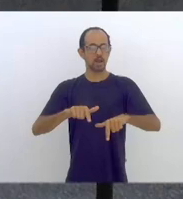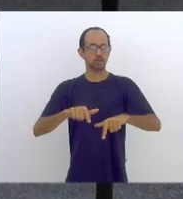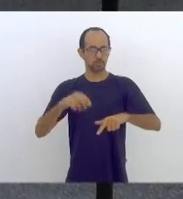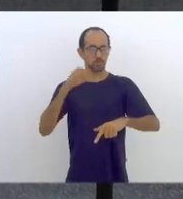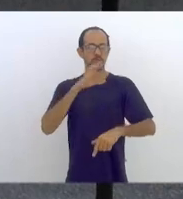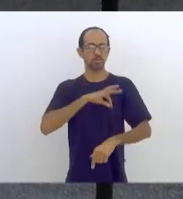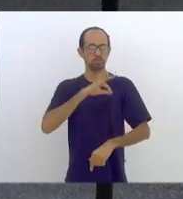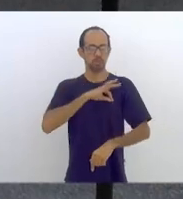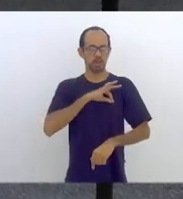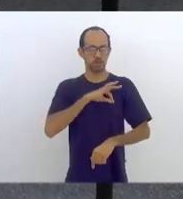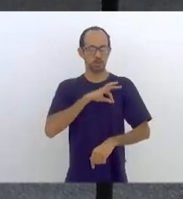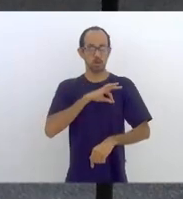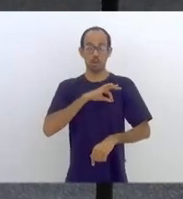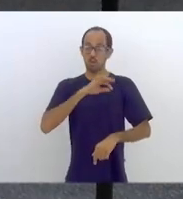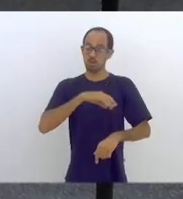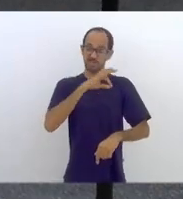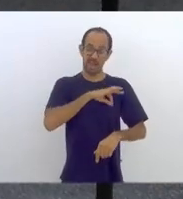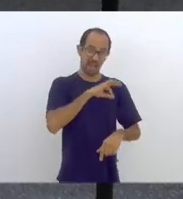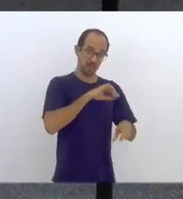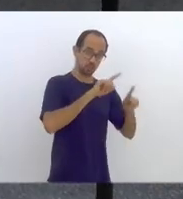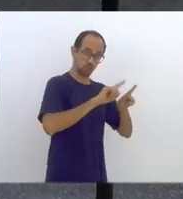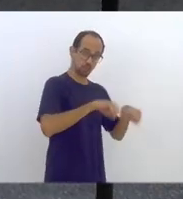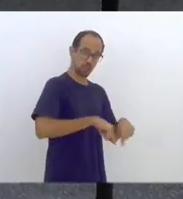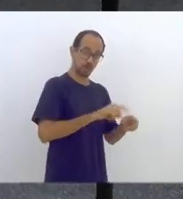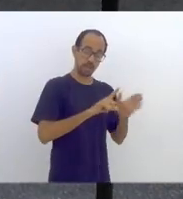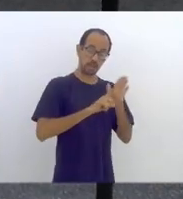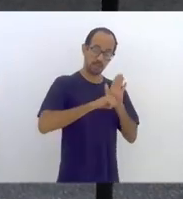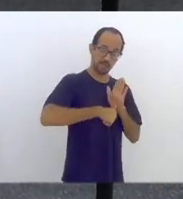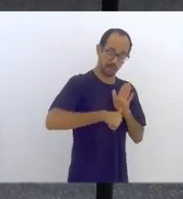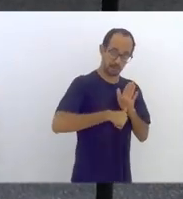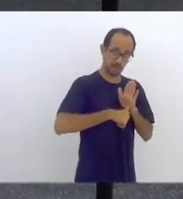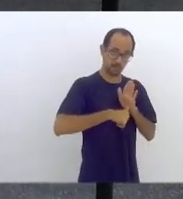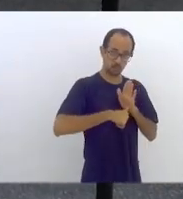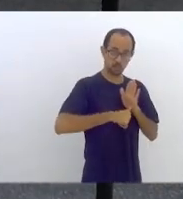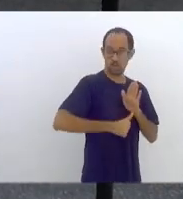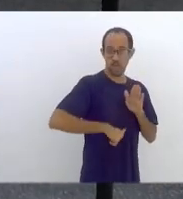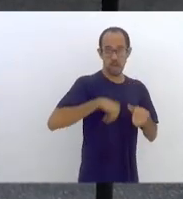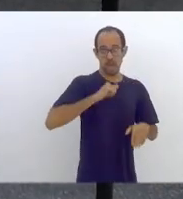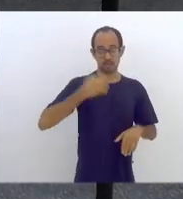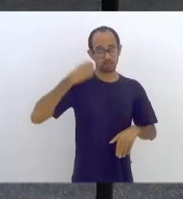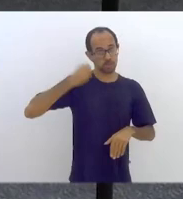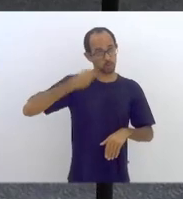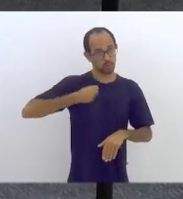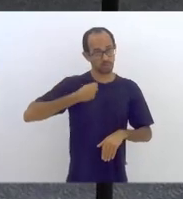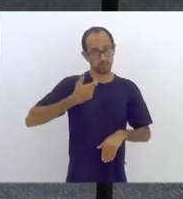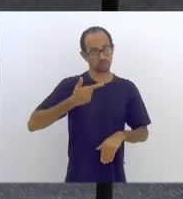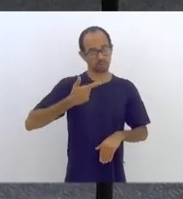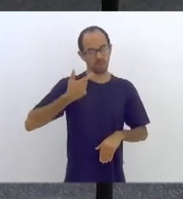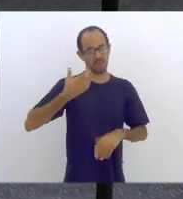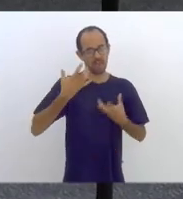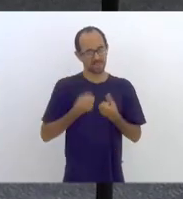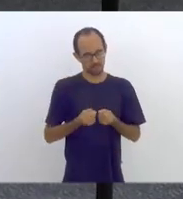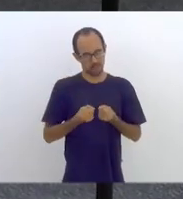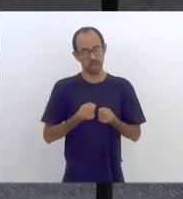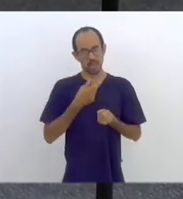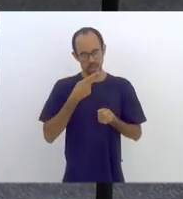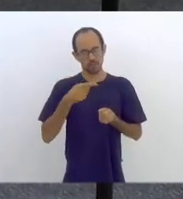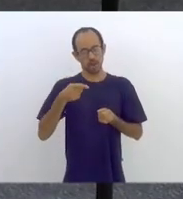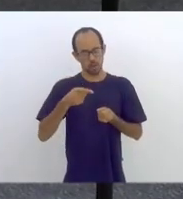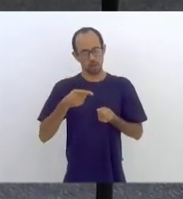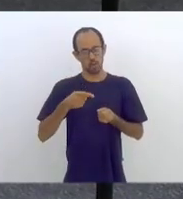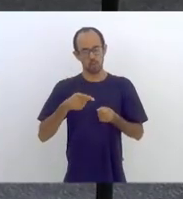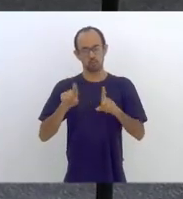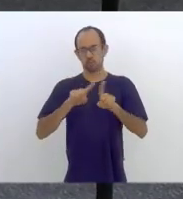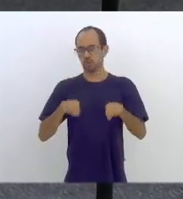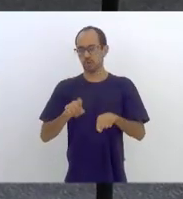o salário dos Servidores estavam atrasados as pensionistas não receberam e ele disse que trabalhador